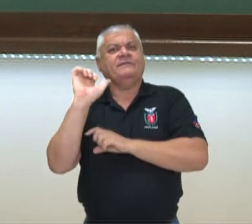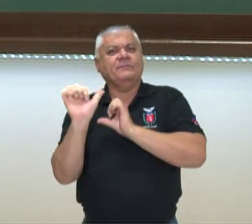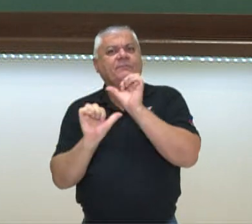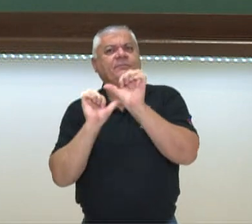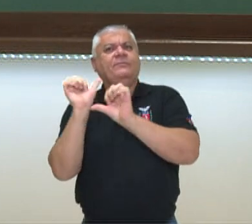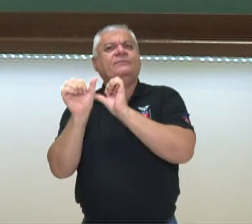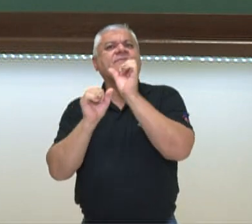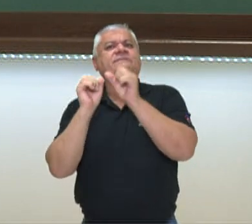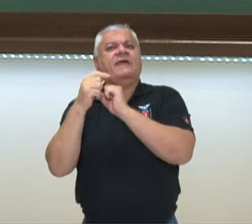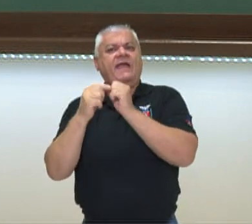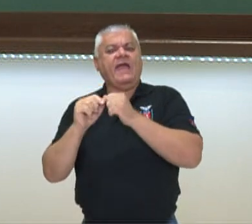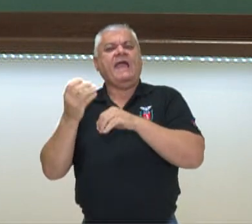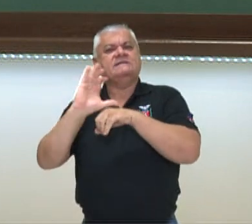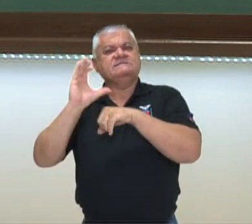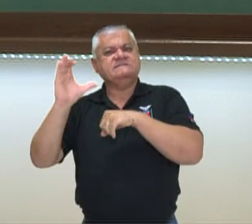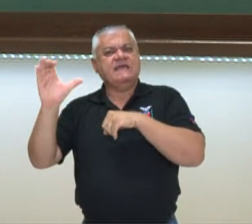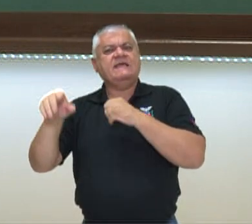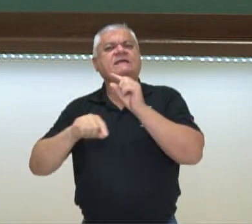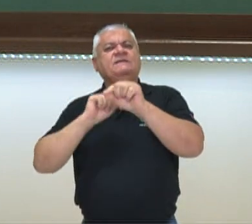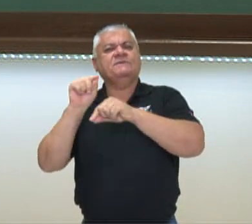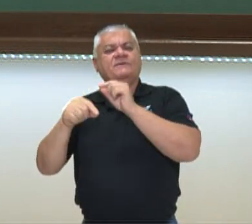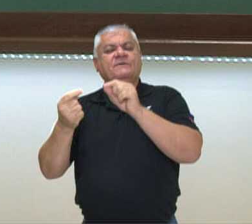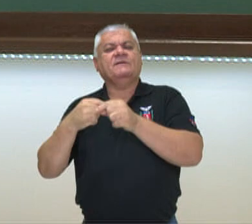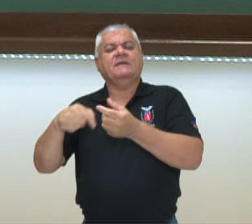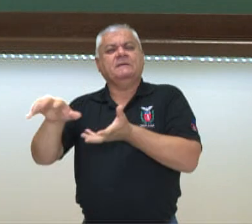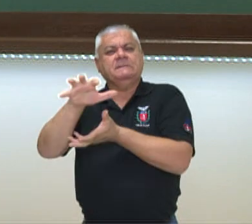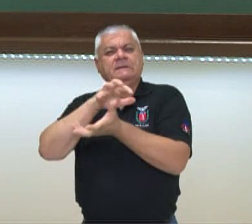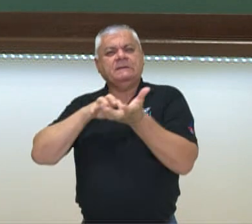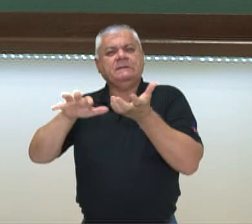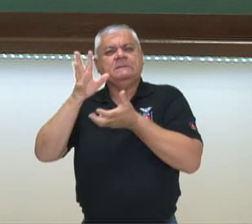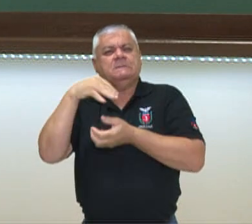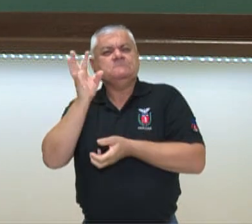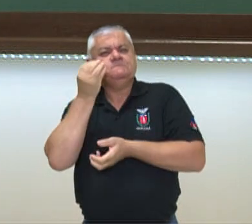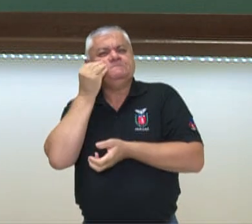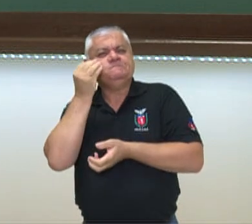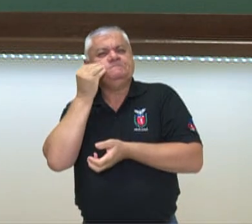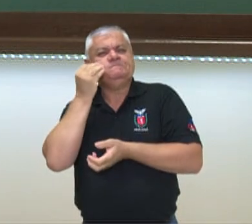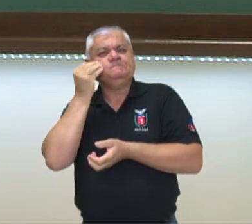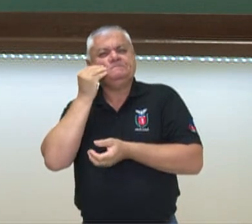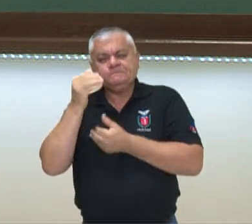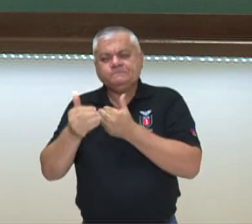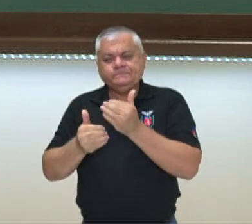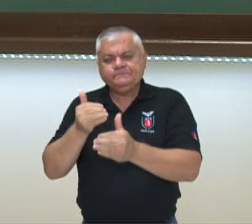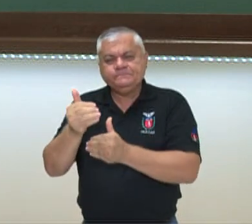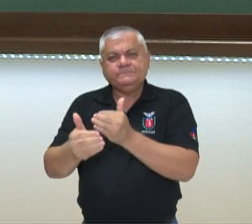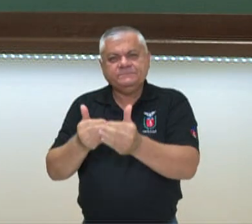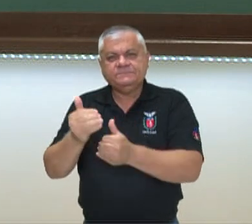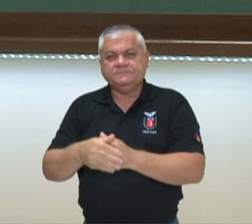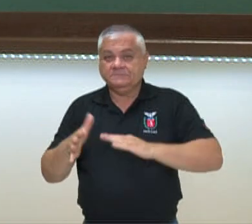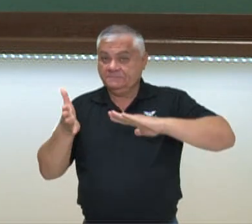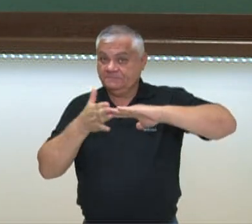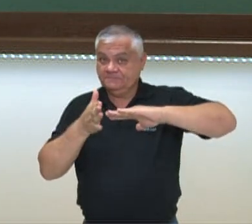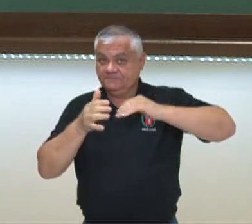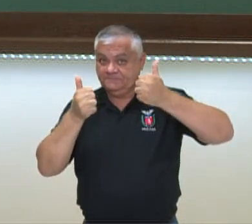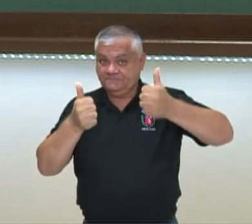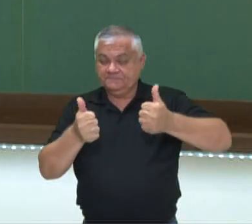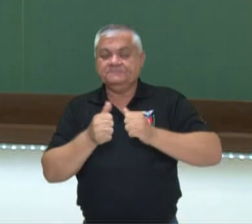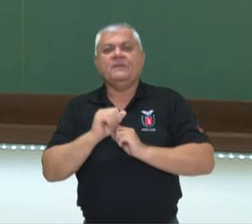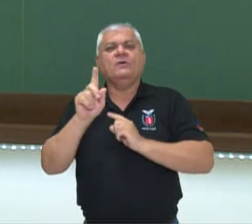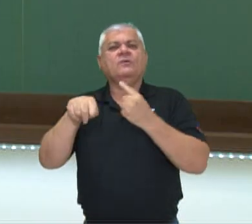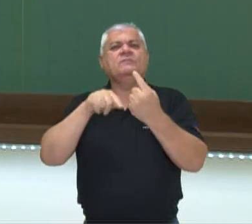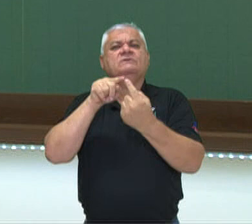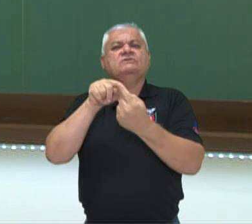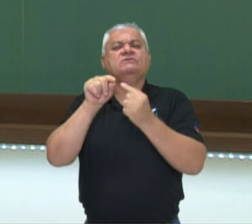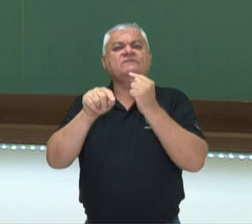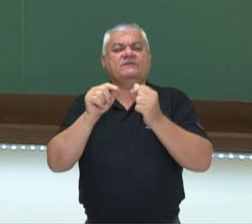de ciência a partir das crises experimentadas no período moderno. Vamos lá? Então, os objetivos da aula